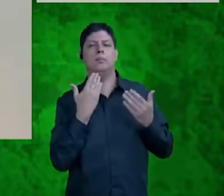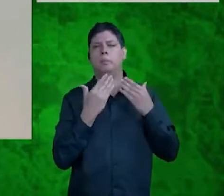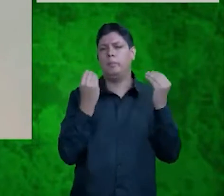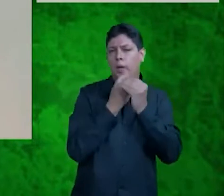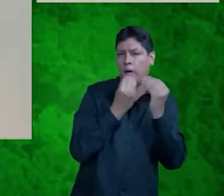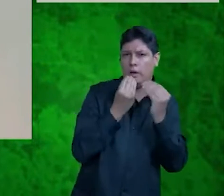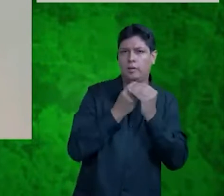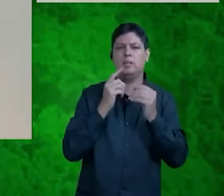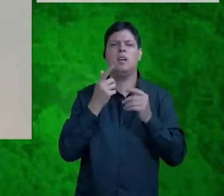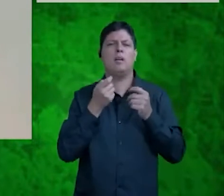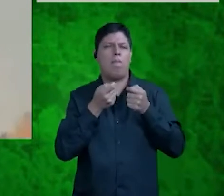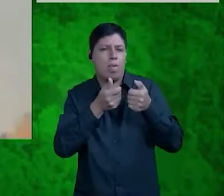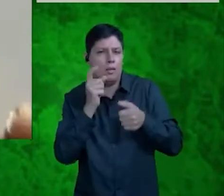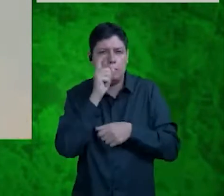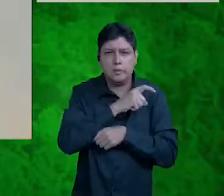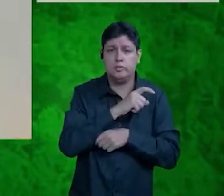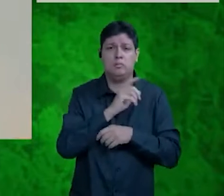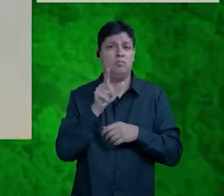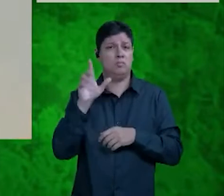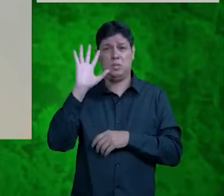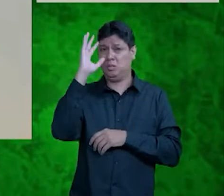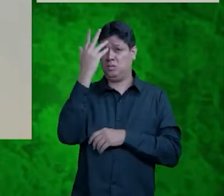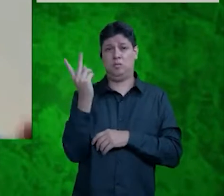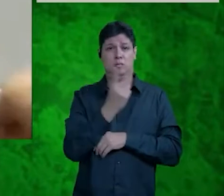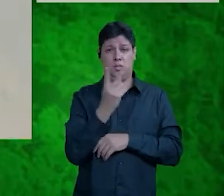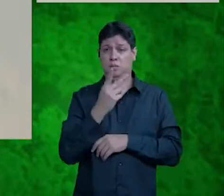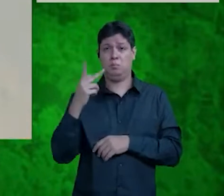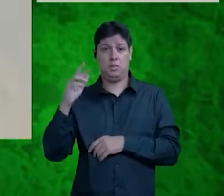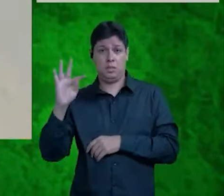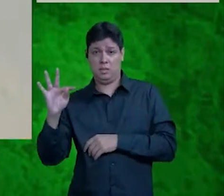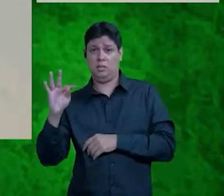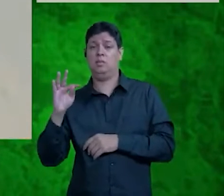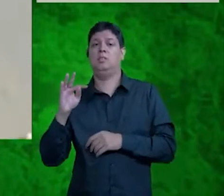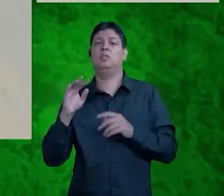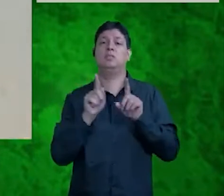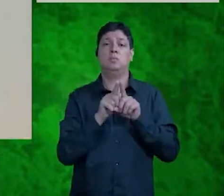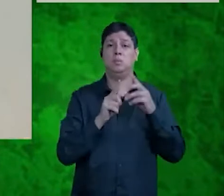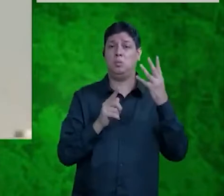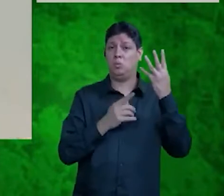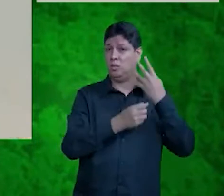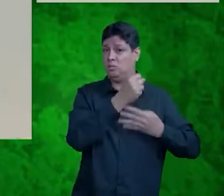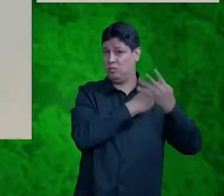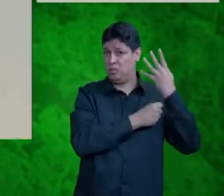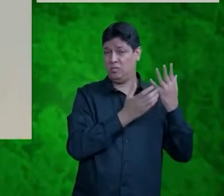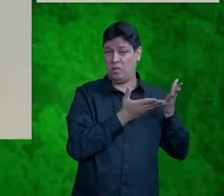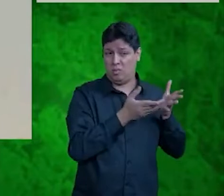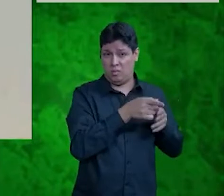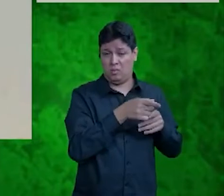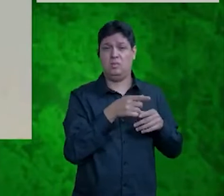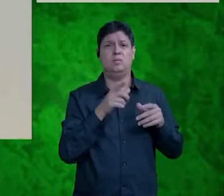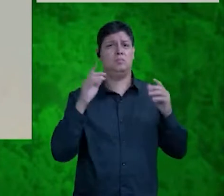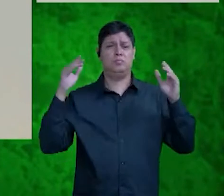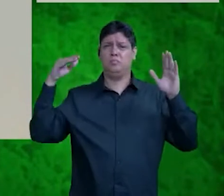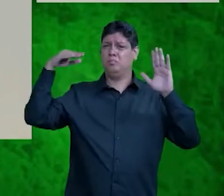resolveram nos 20 anos de governo PT e tampouco agora nos 4 anos. Terminaram de afundar em relação à responsabilidade